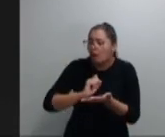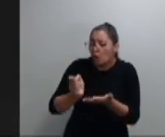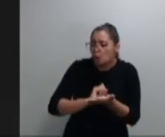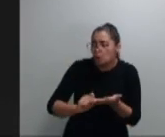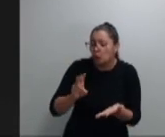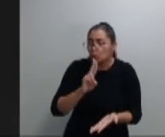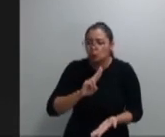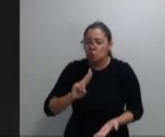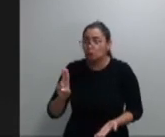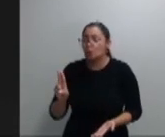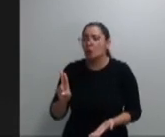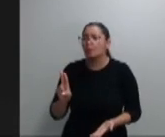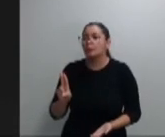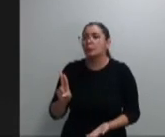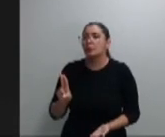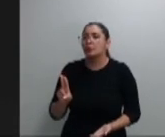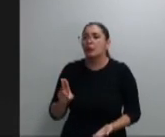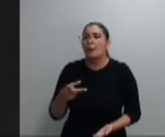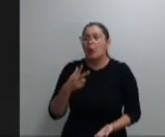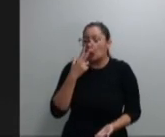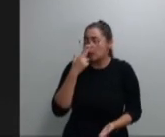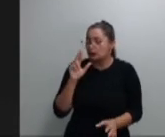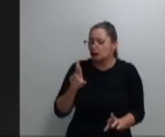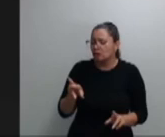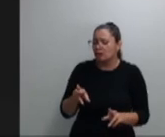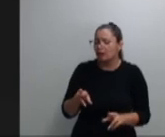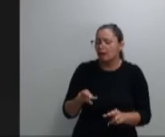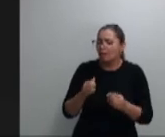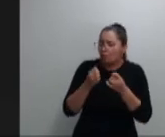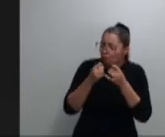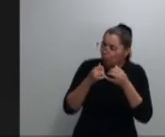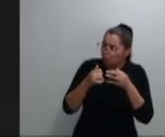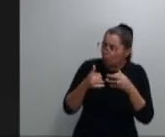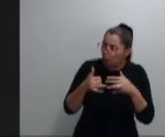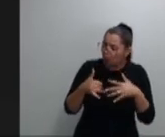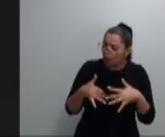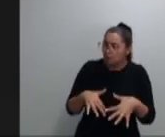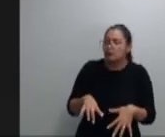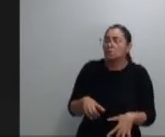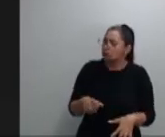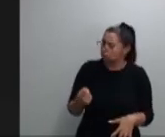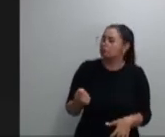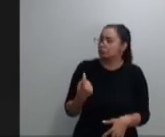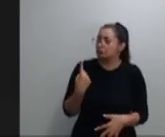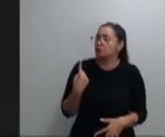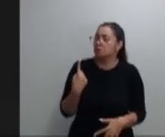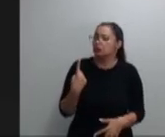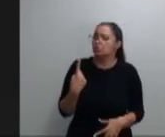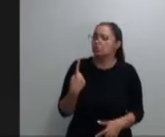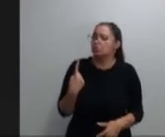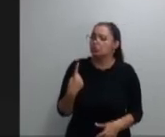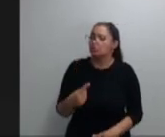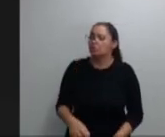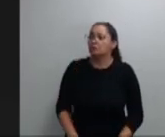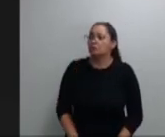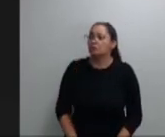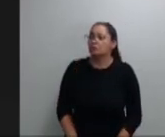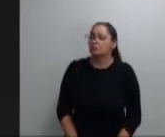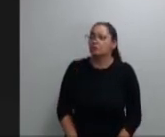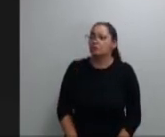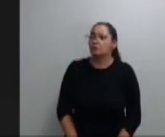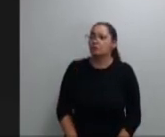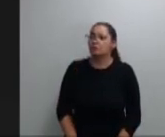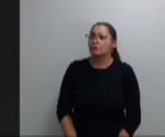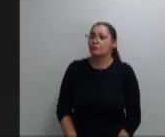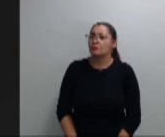deles porque eu achei umas reflexões bastante interessantes bastante interessantes aqui olha